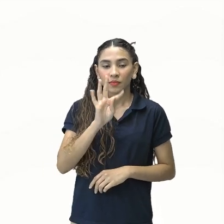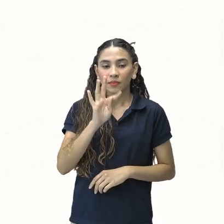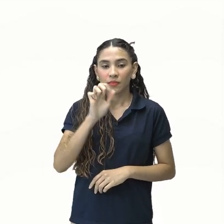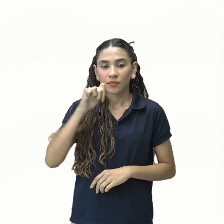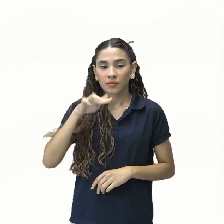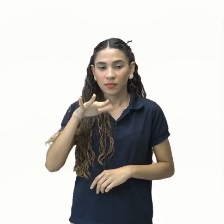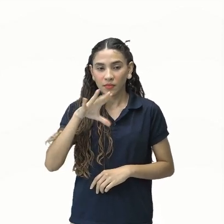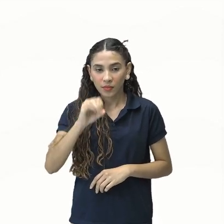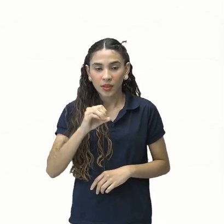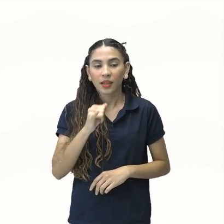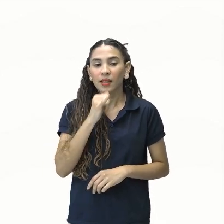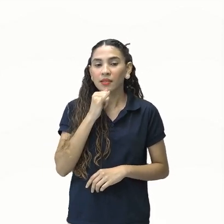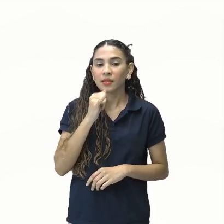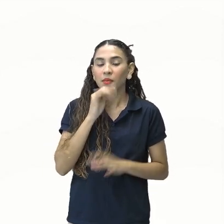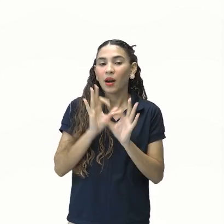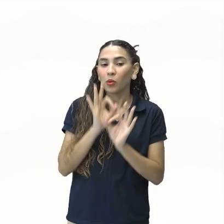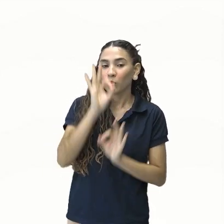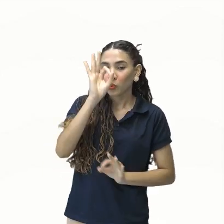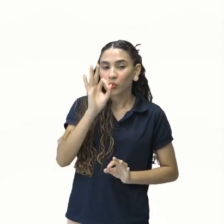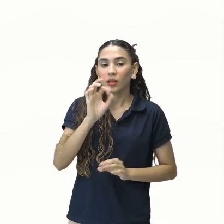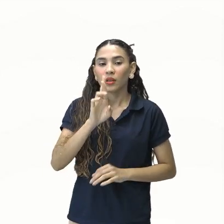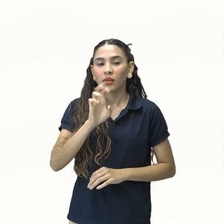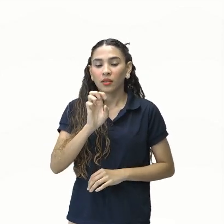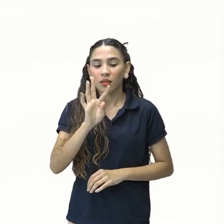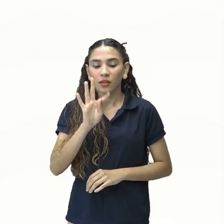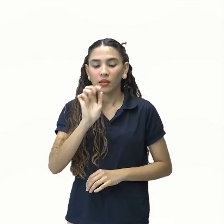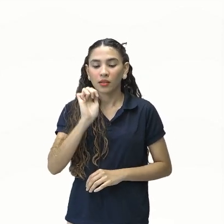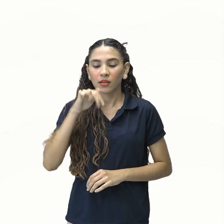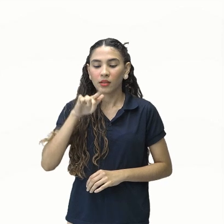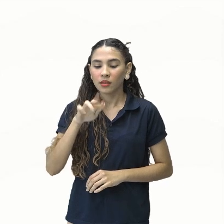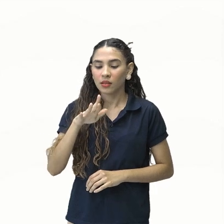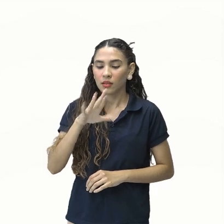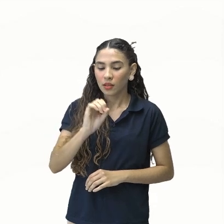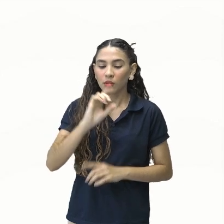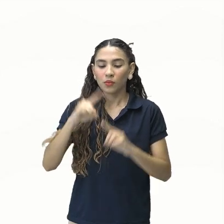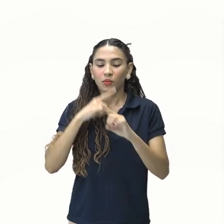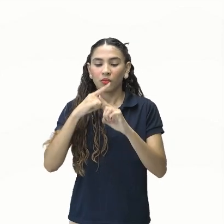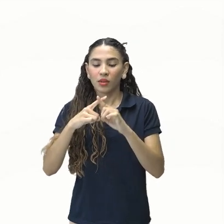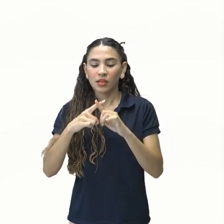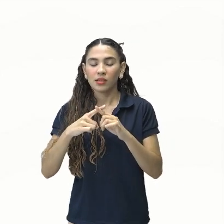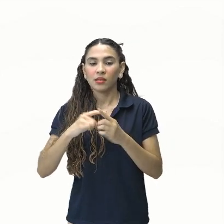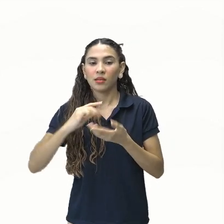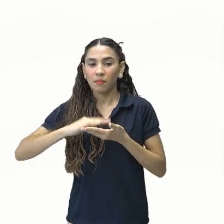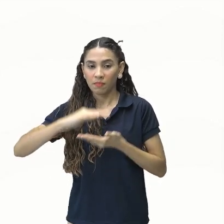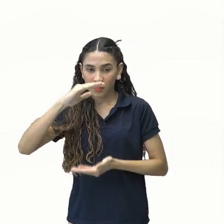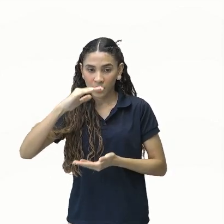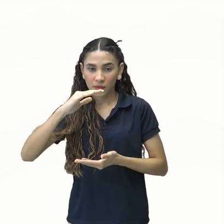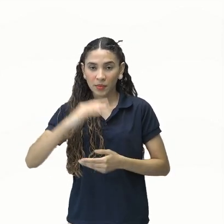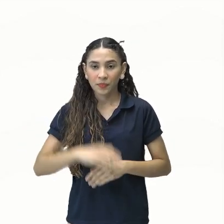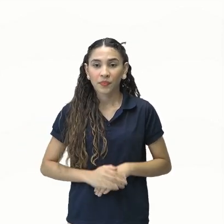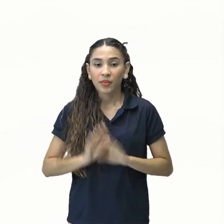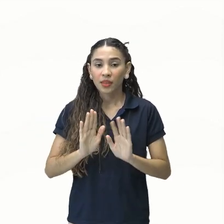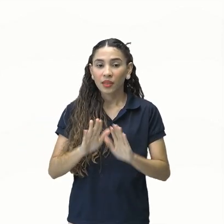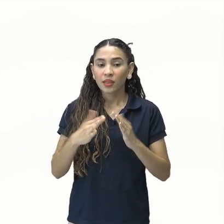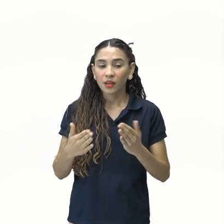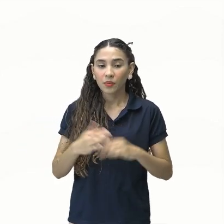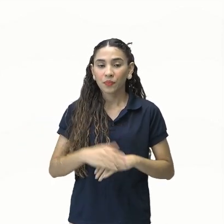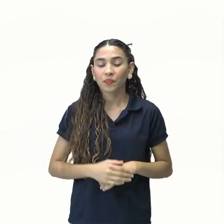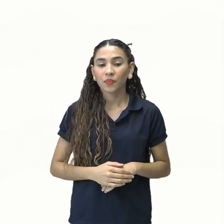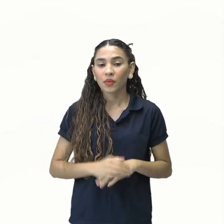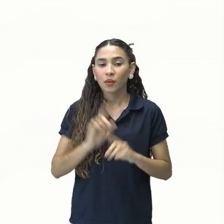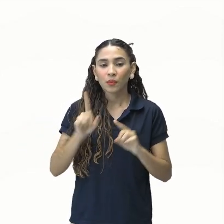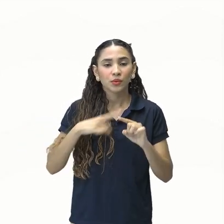vezes a altura do meu retângulo, vezes a altura do meu prisma. Então, eu